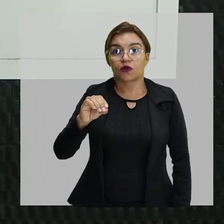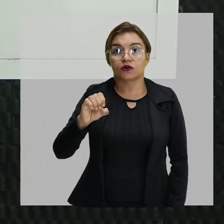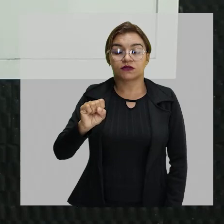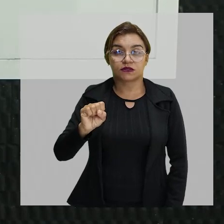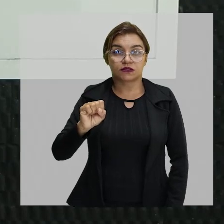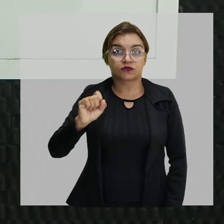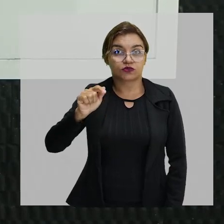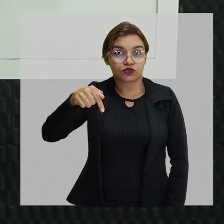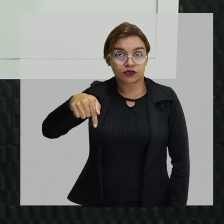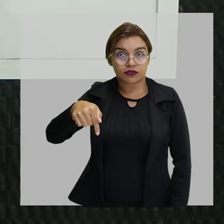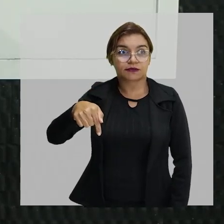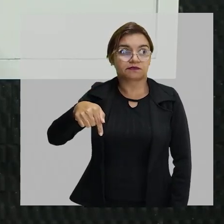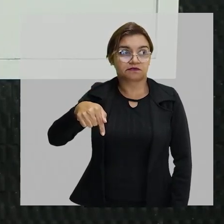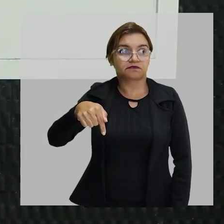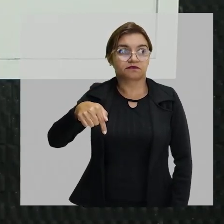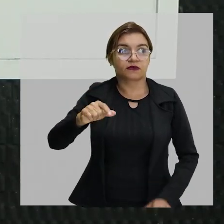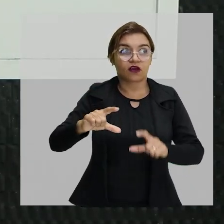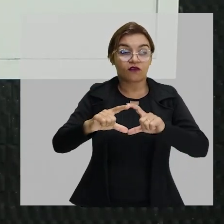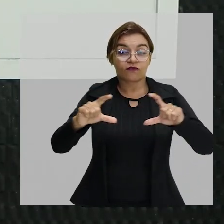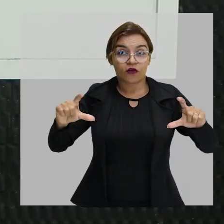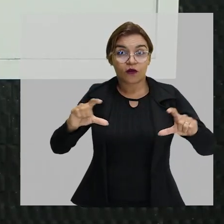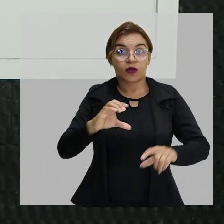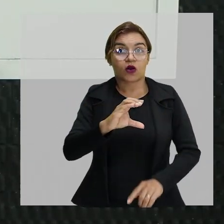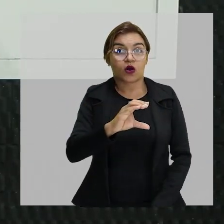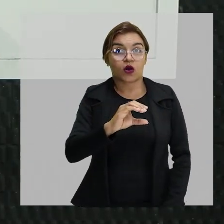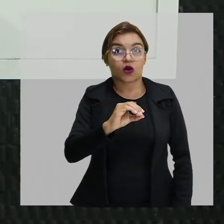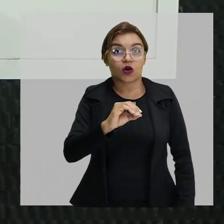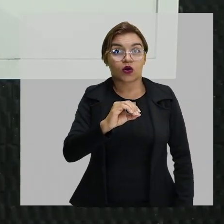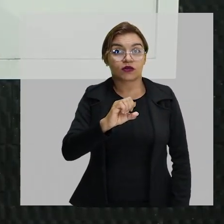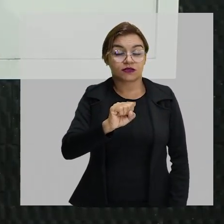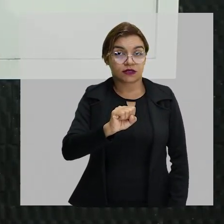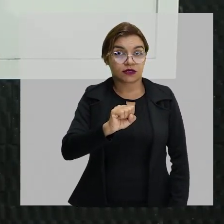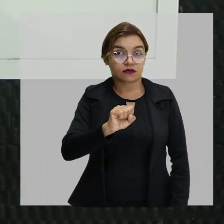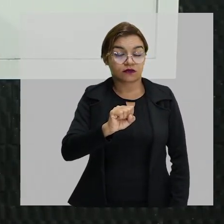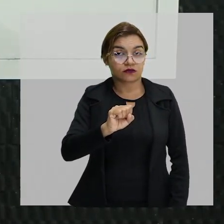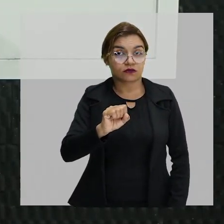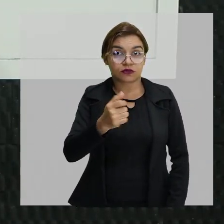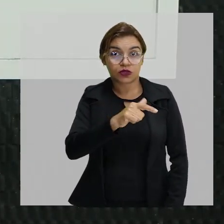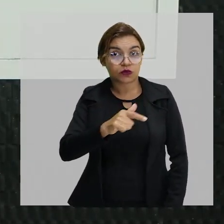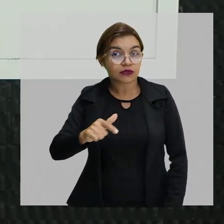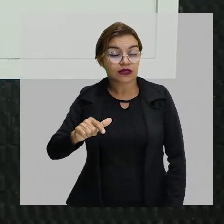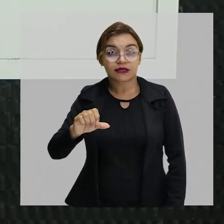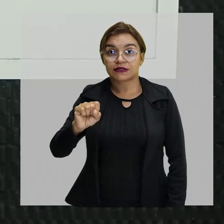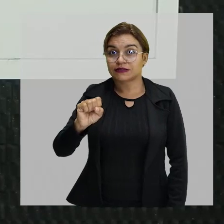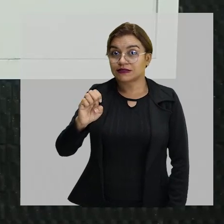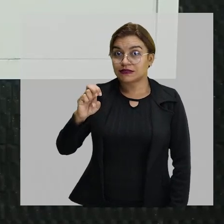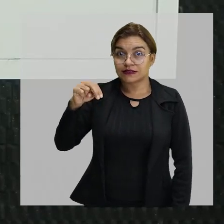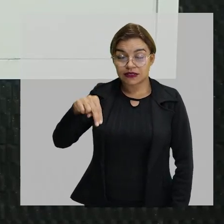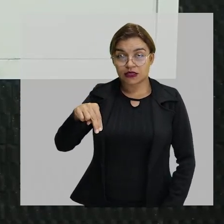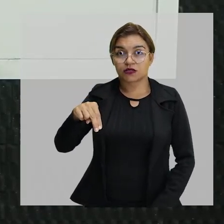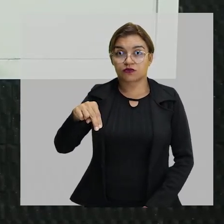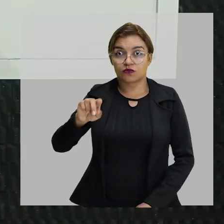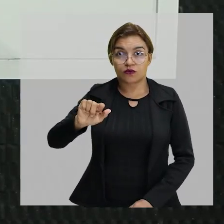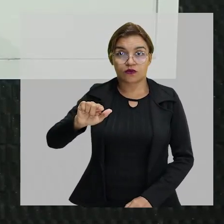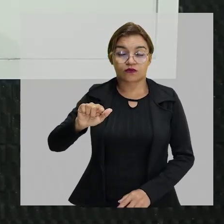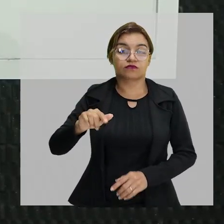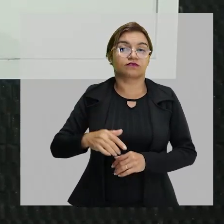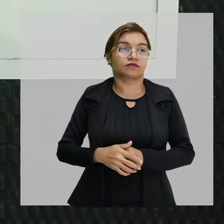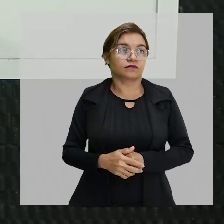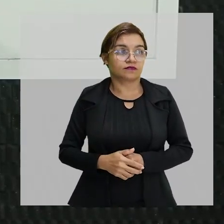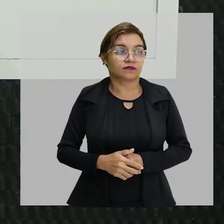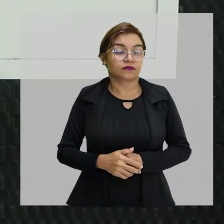tá? Veja que nessa fórmula do cosseno não entra o seno, né? A fórmula do seno entra o